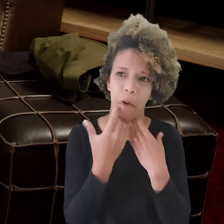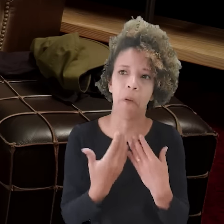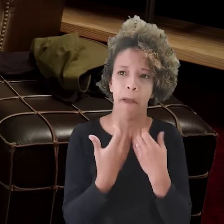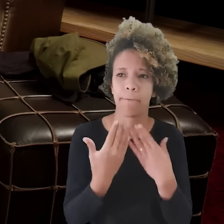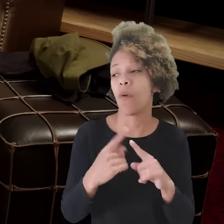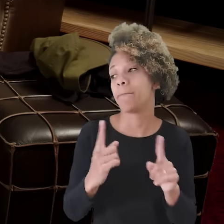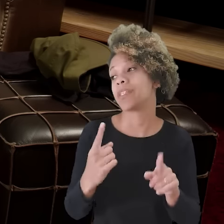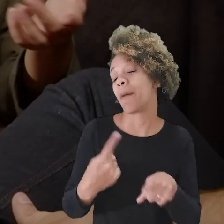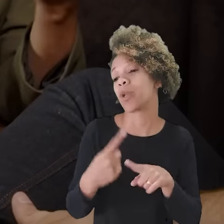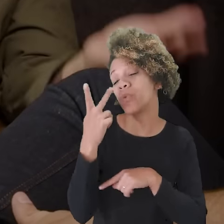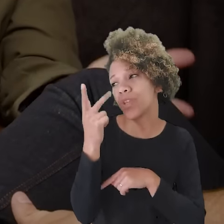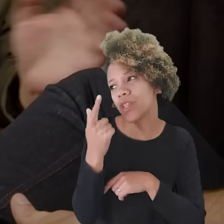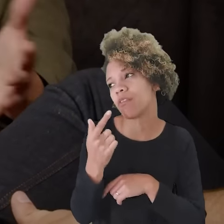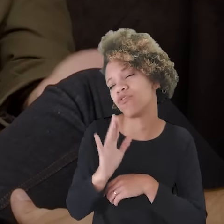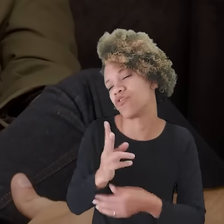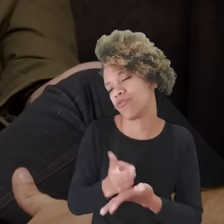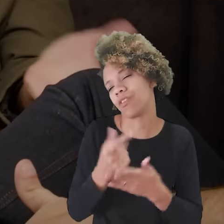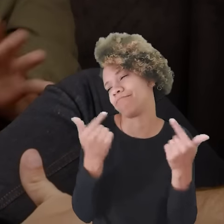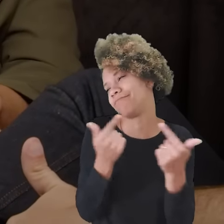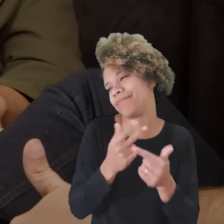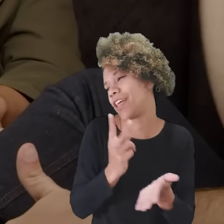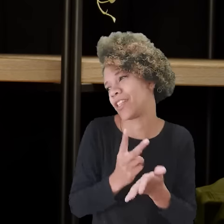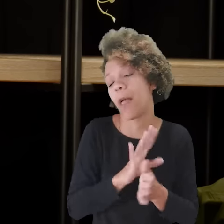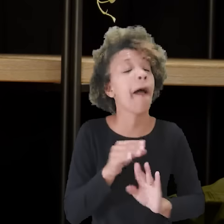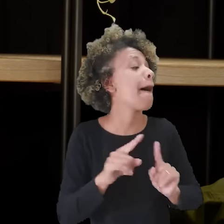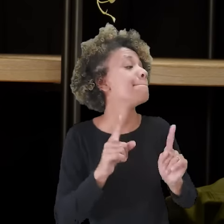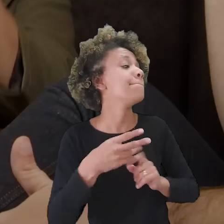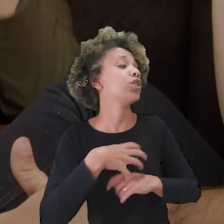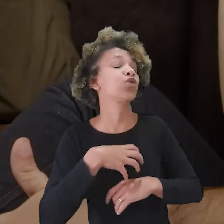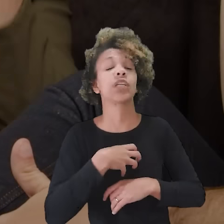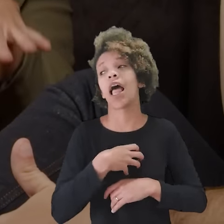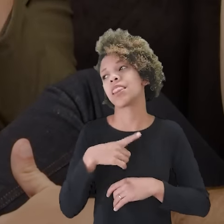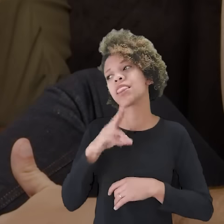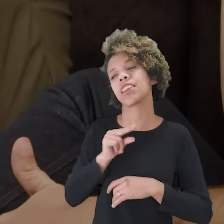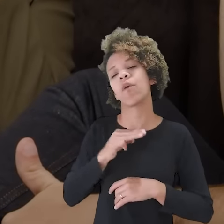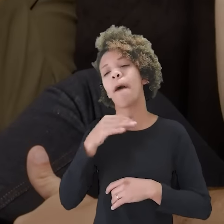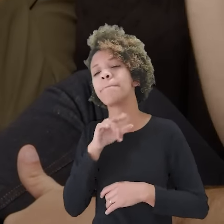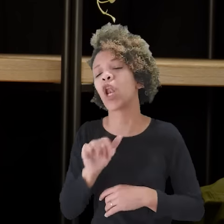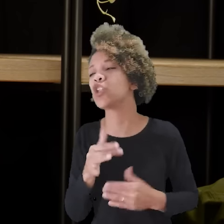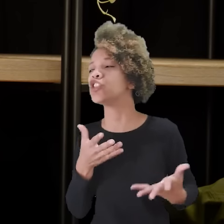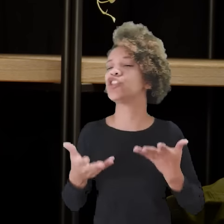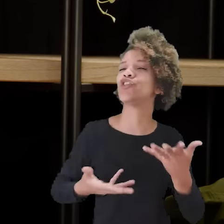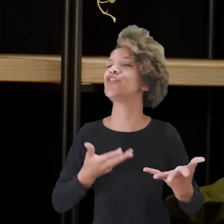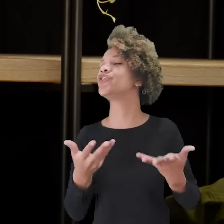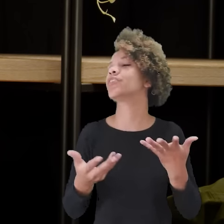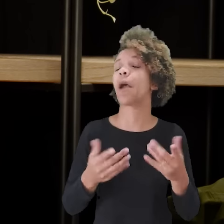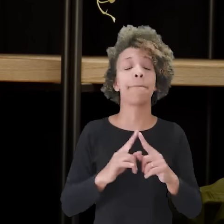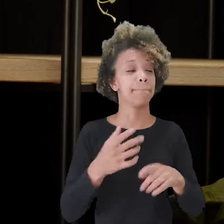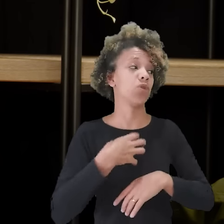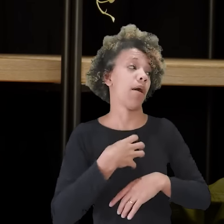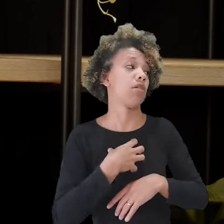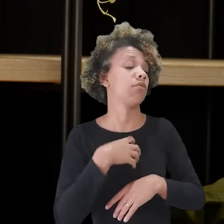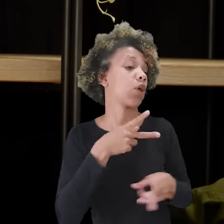é porque o cearense já já é engraçado desde sempre a gente nem falar o baiano ele tem uma melodia o baiano